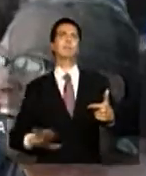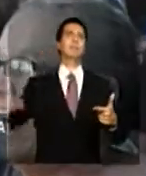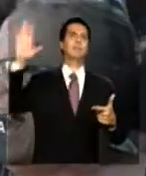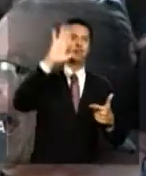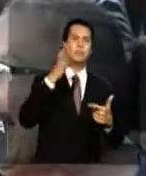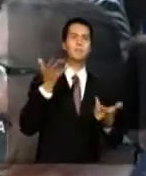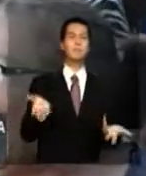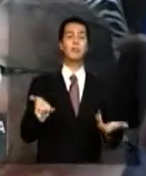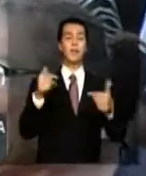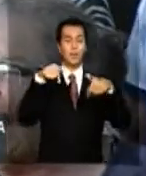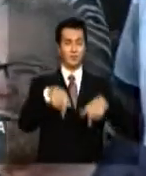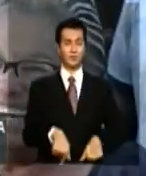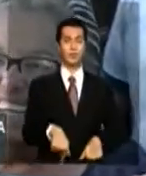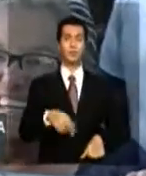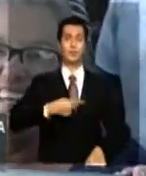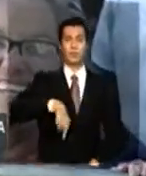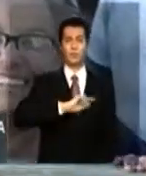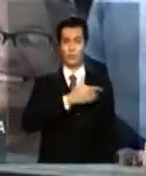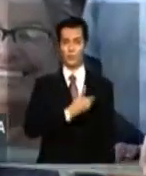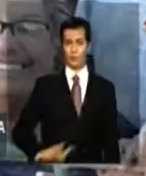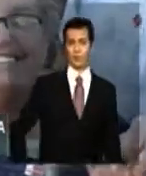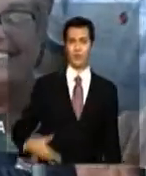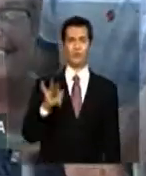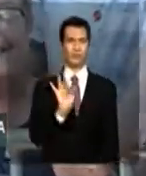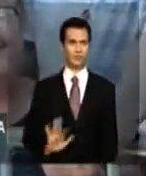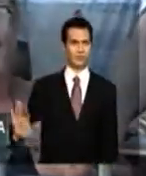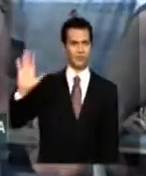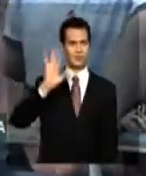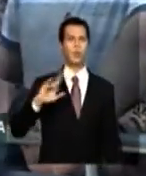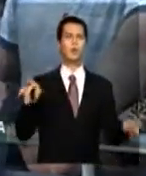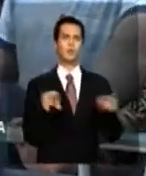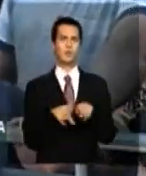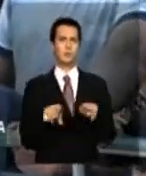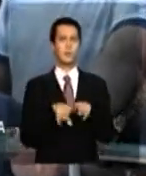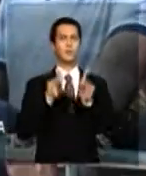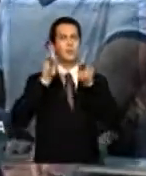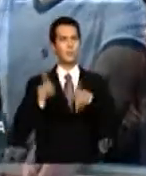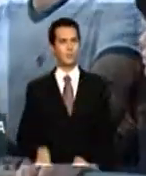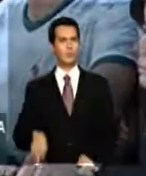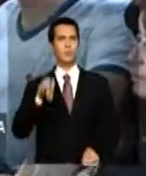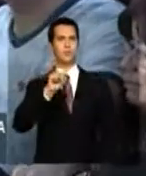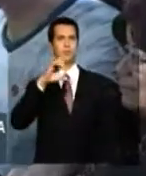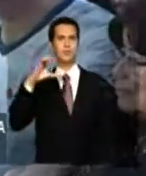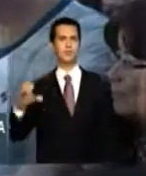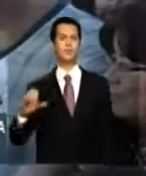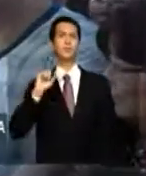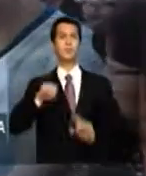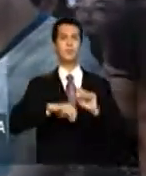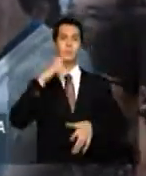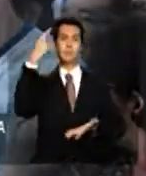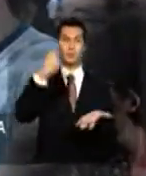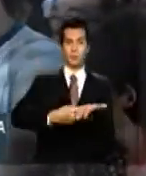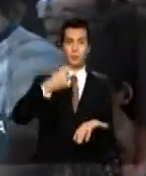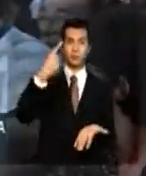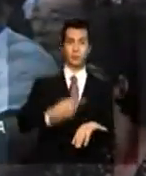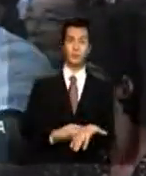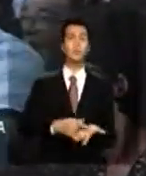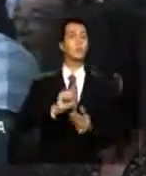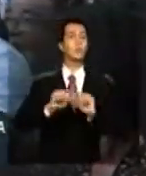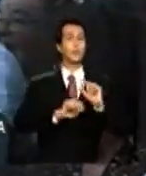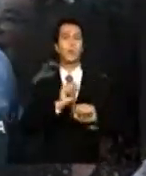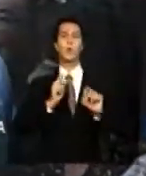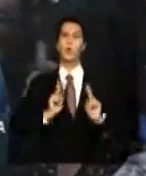tanto o governo federal, mas também o povo de Santa Catarina, tem um compromisso, que é o compromisso